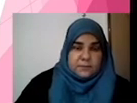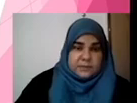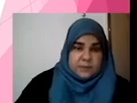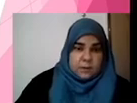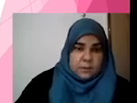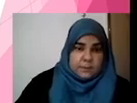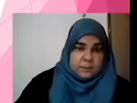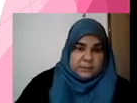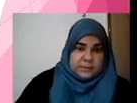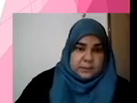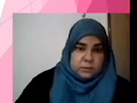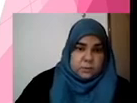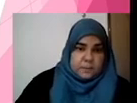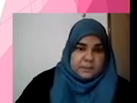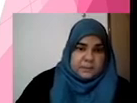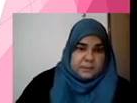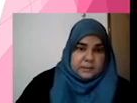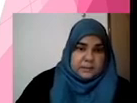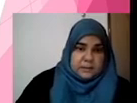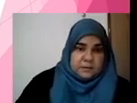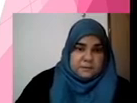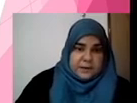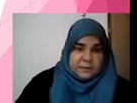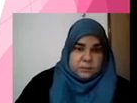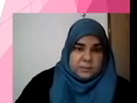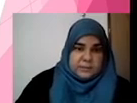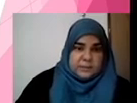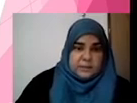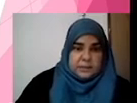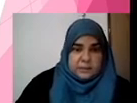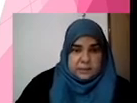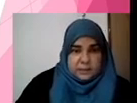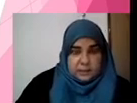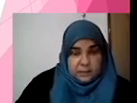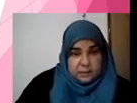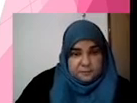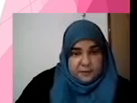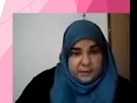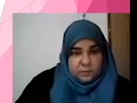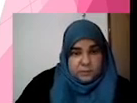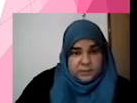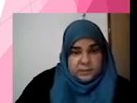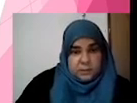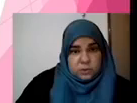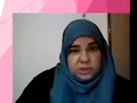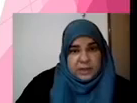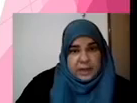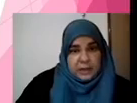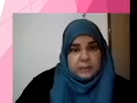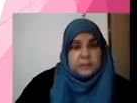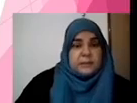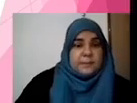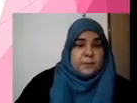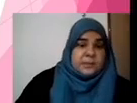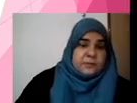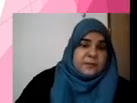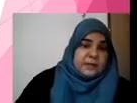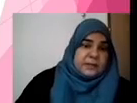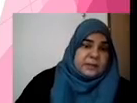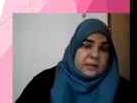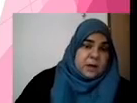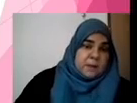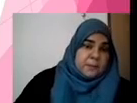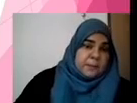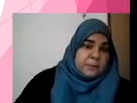eu vou fazer, ó, põe a ponta seca do compasso aqui, faz um risquinho aqui, faz um risquinho de cá. Depois eu